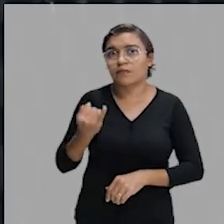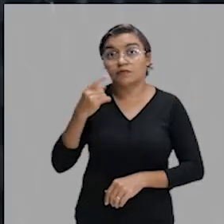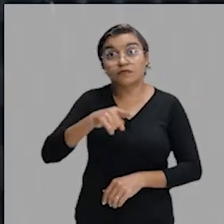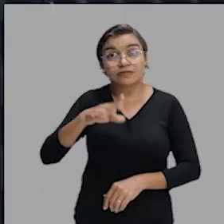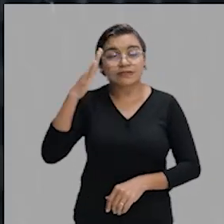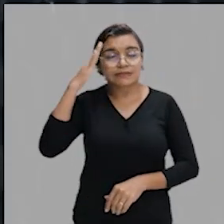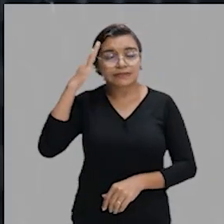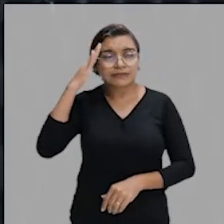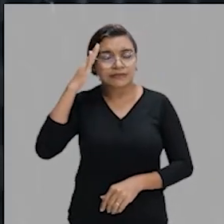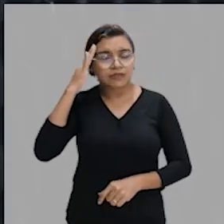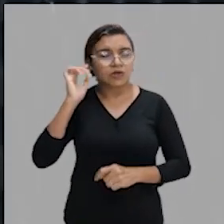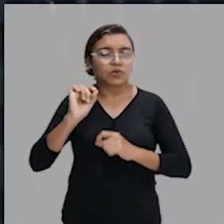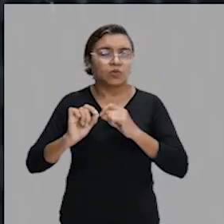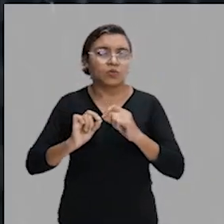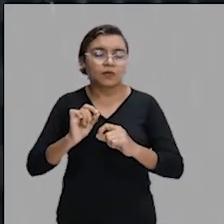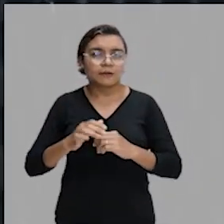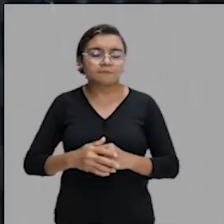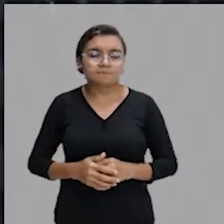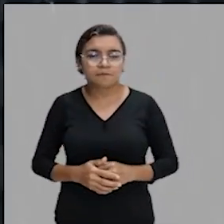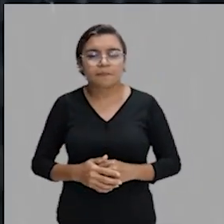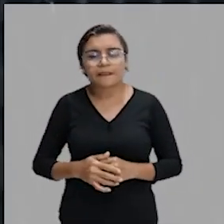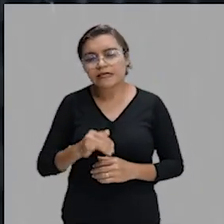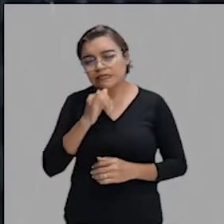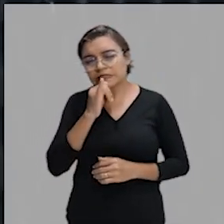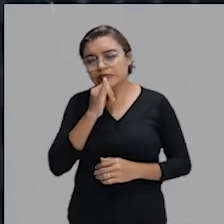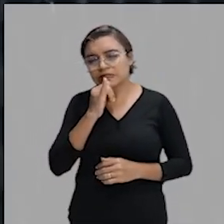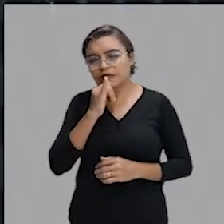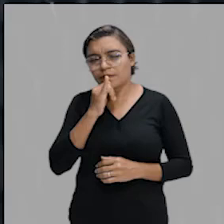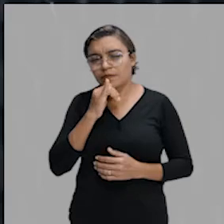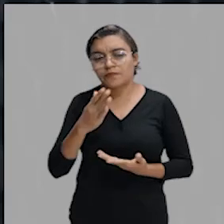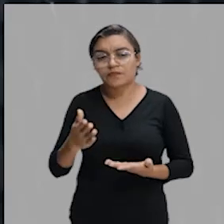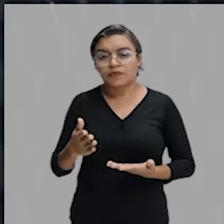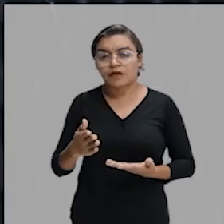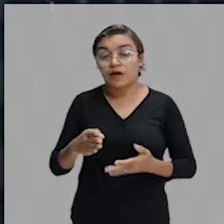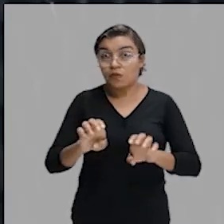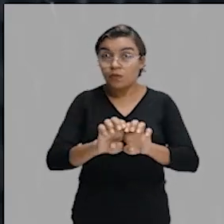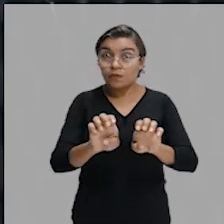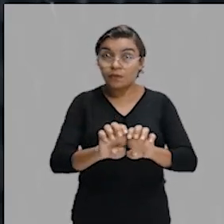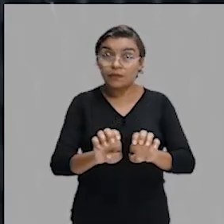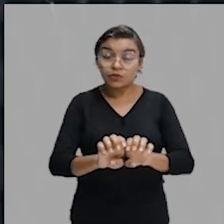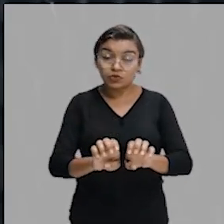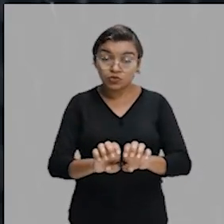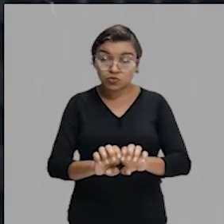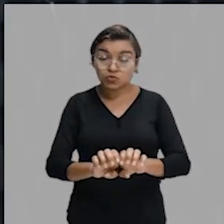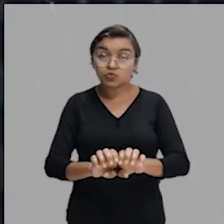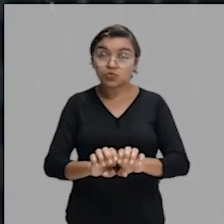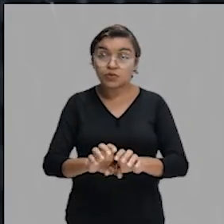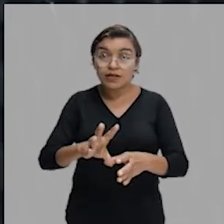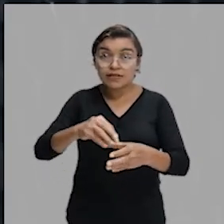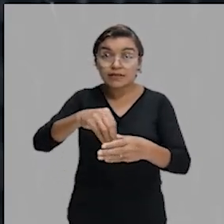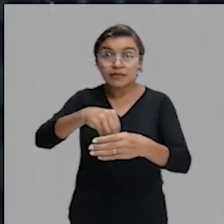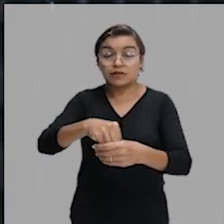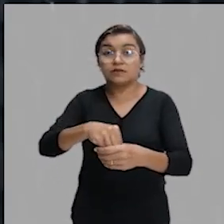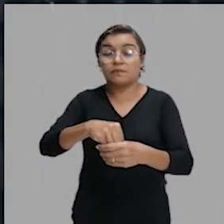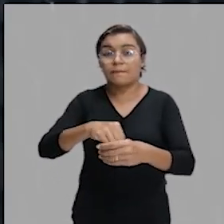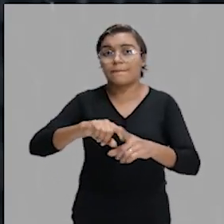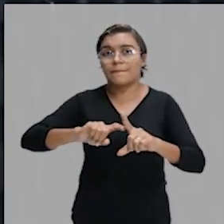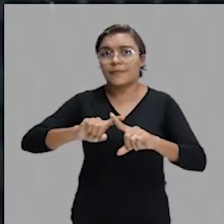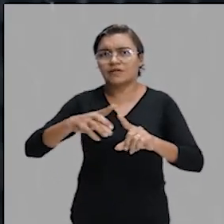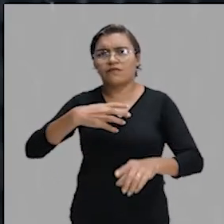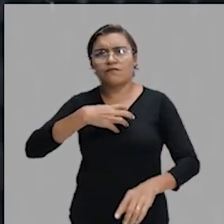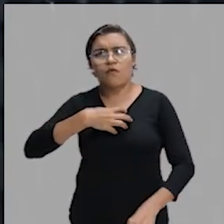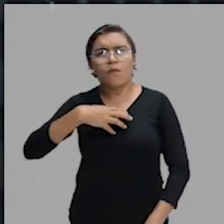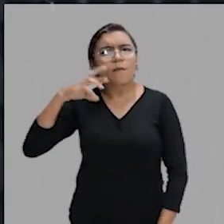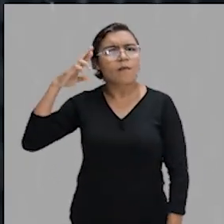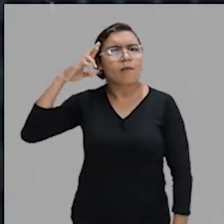entenda que a configuração dele, às vezes, escapa a uma estrutura fechada. Mas ao que a gente chama a forma do